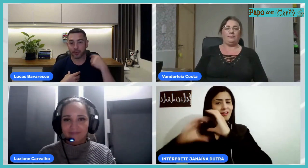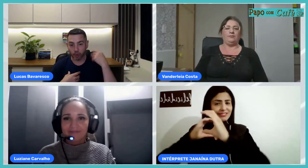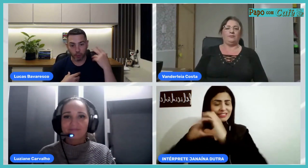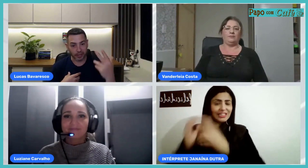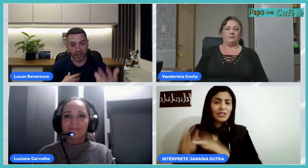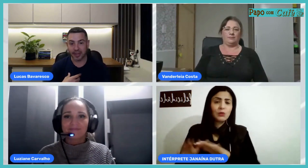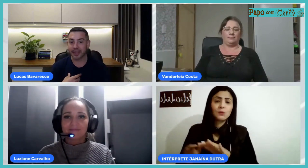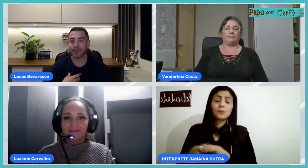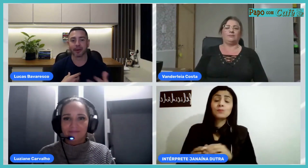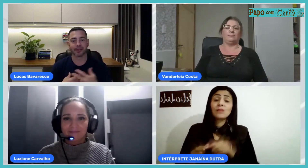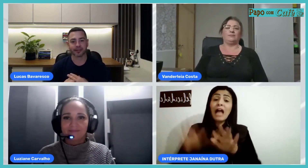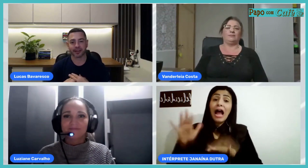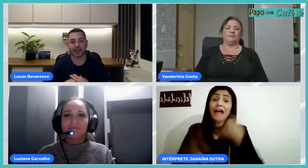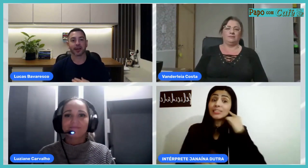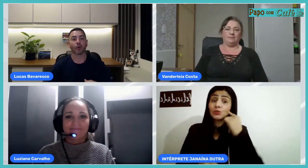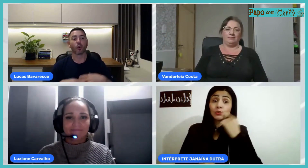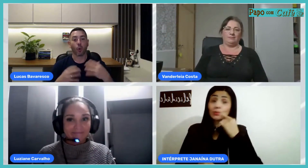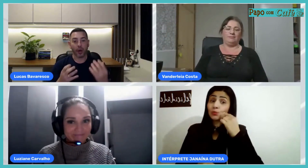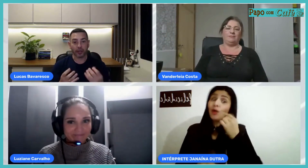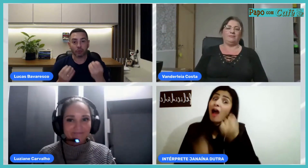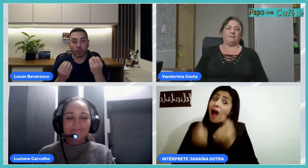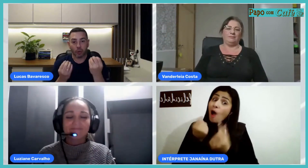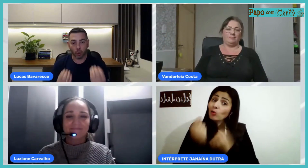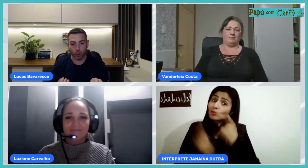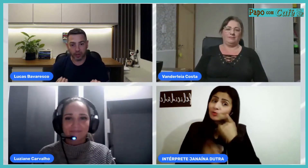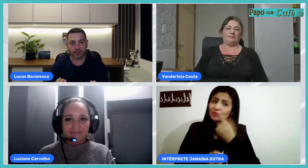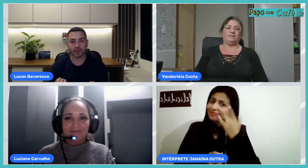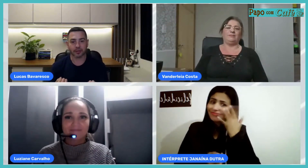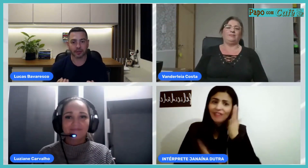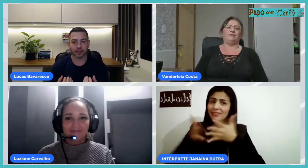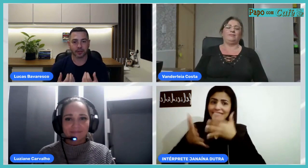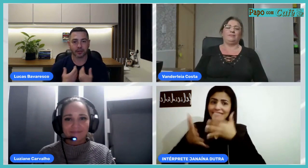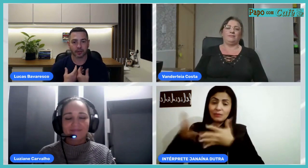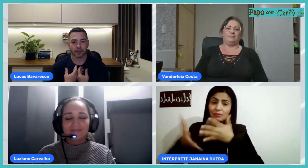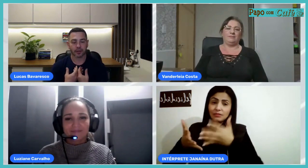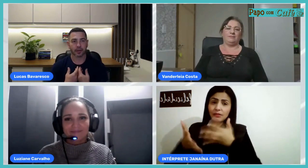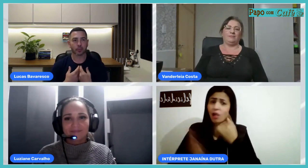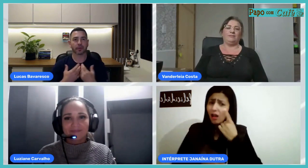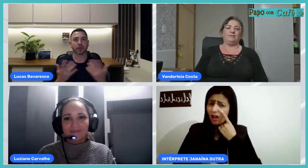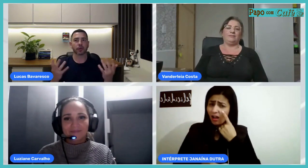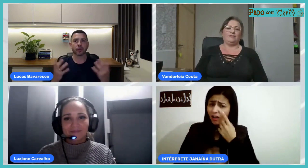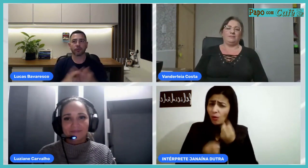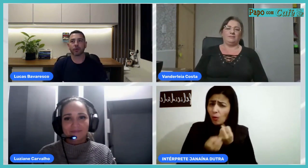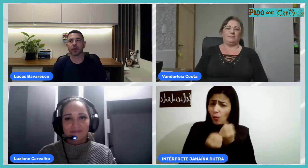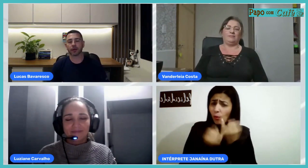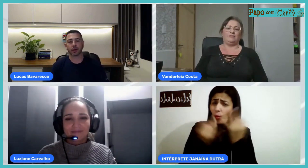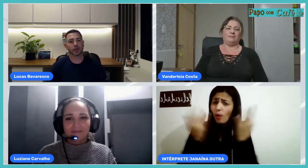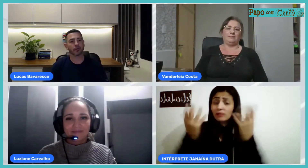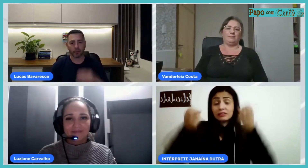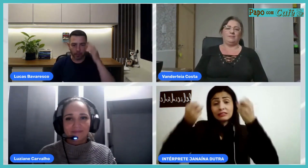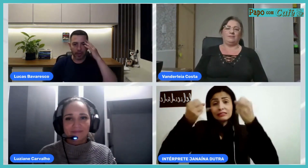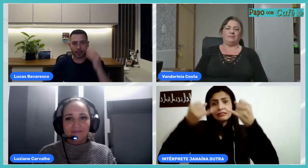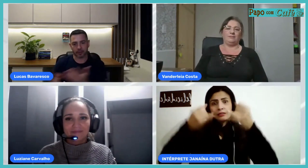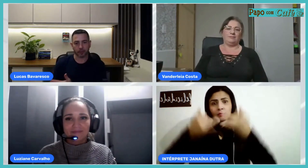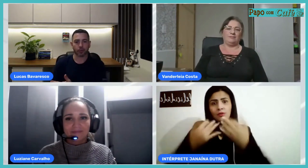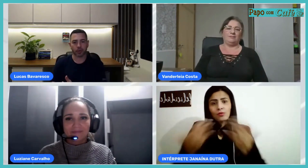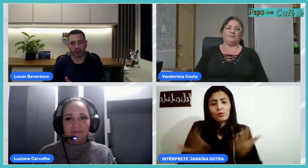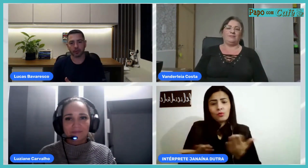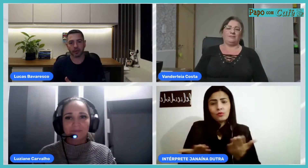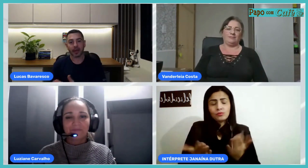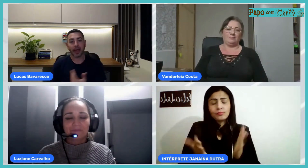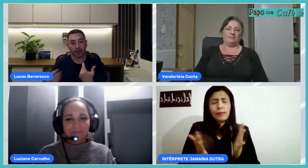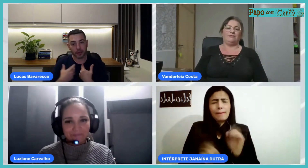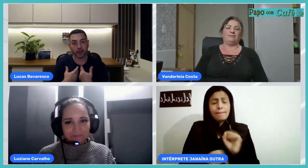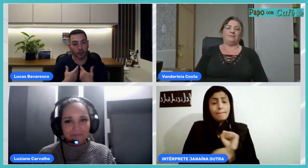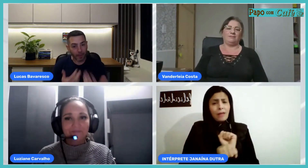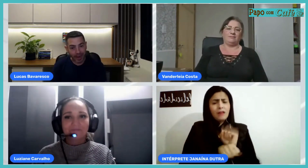não sabe se comunicar em Libras. O quanto de coisas, tipo assim, a gente fica. Gente, vamos parar e pensar um